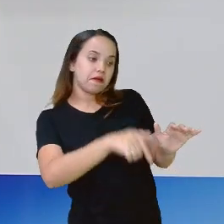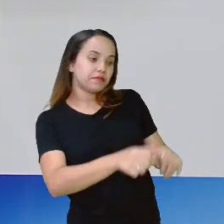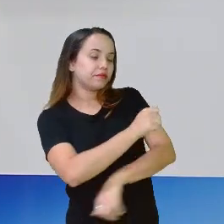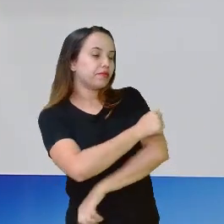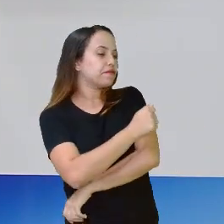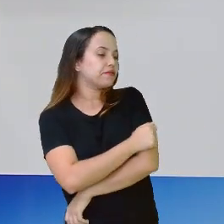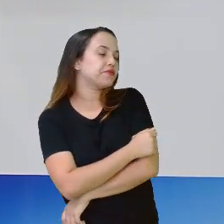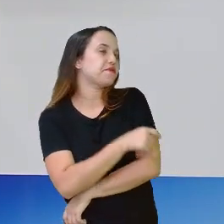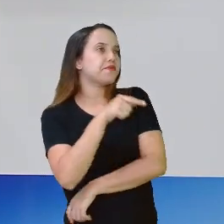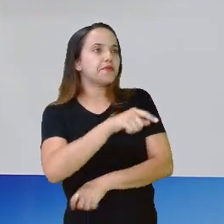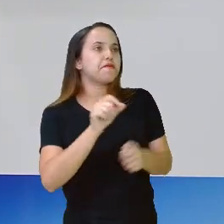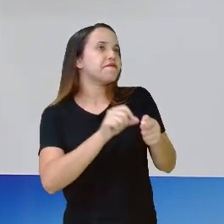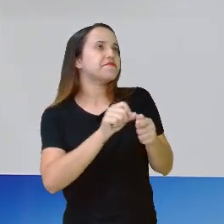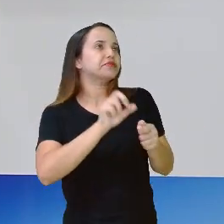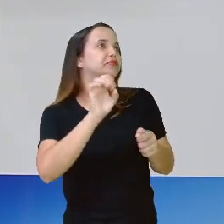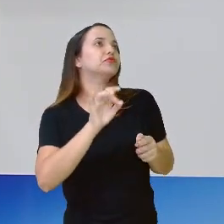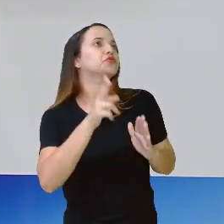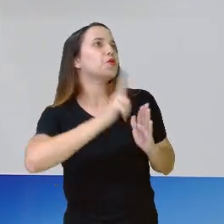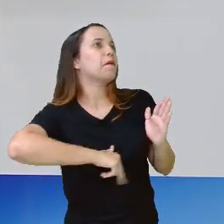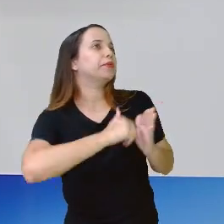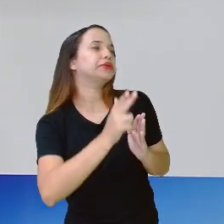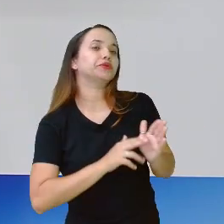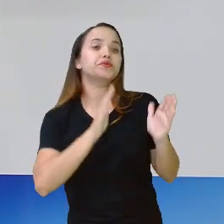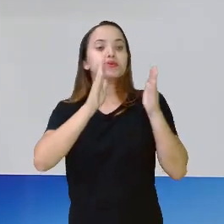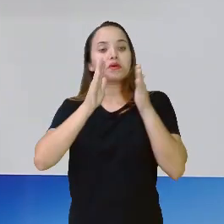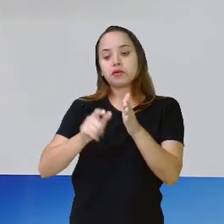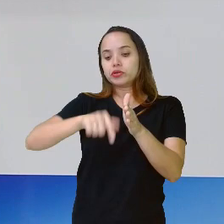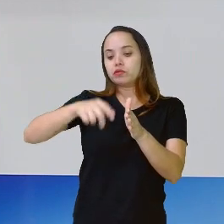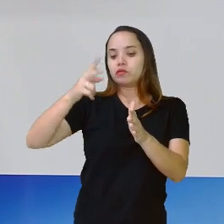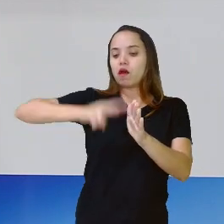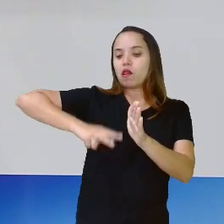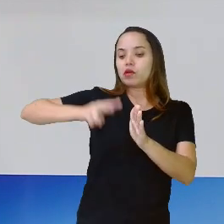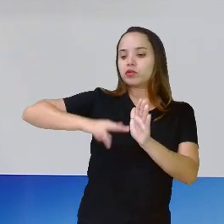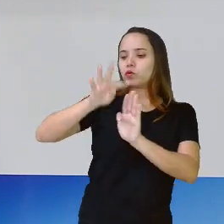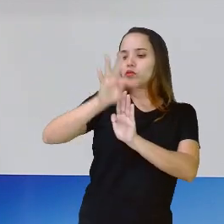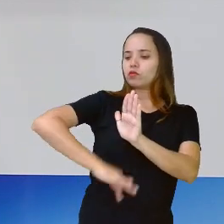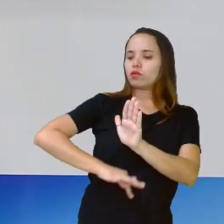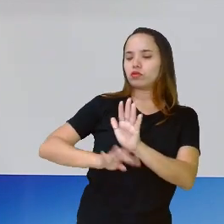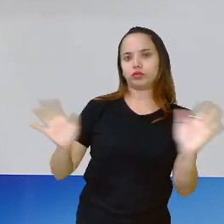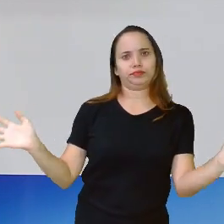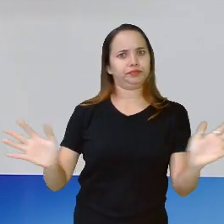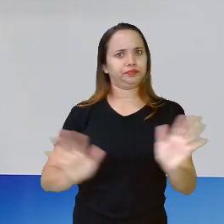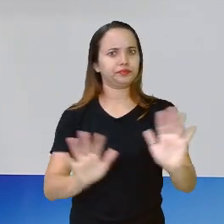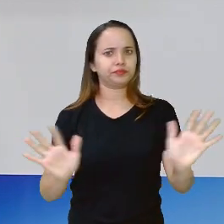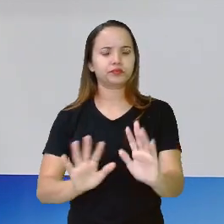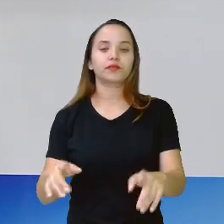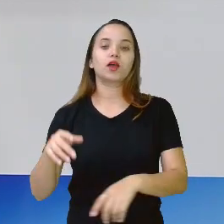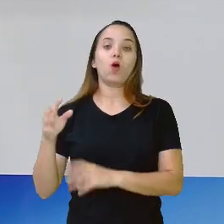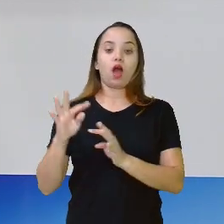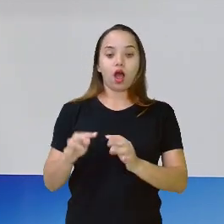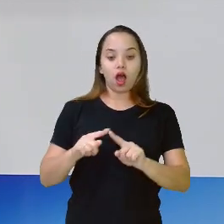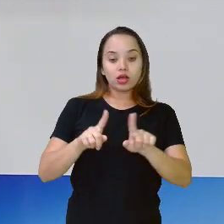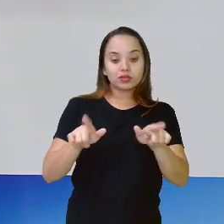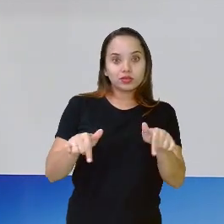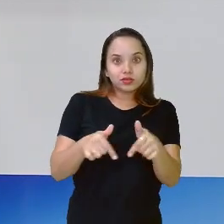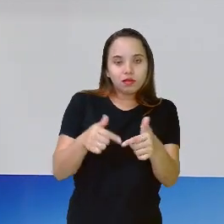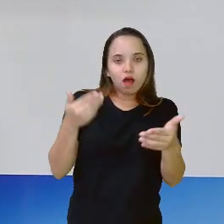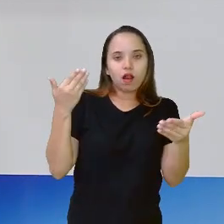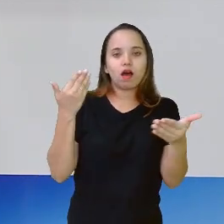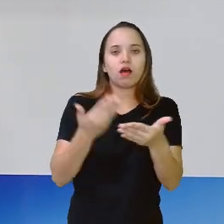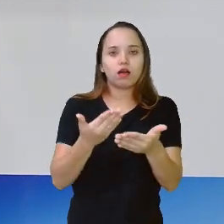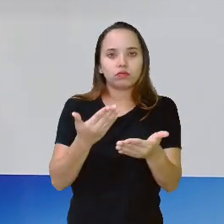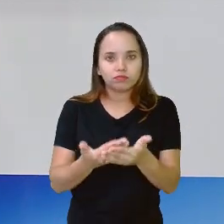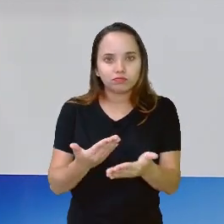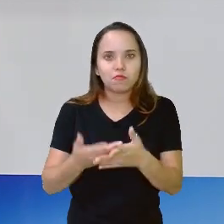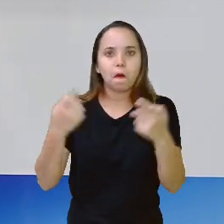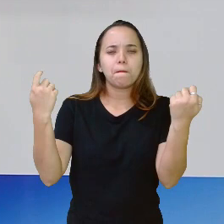eu vou trabalhar um texto. Entende que a sala, ele precisa ter acesso ao